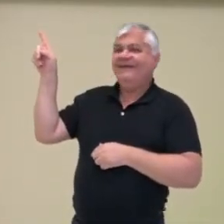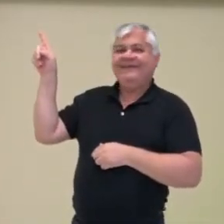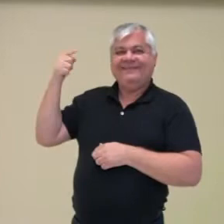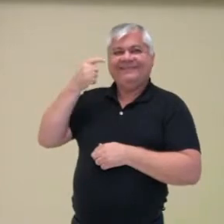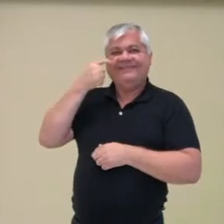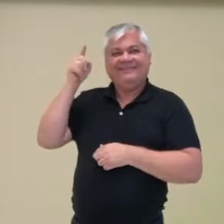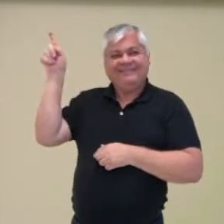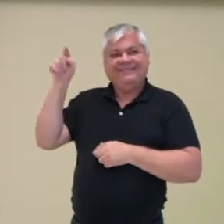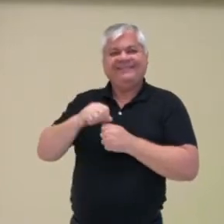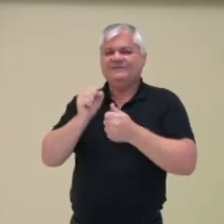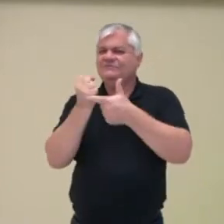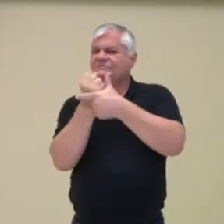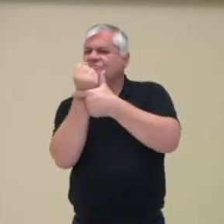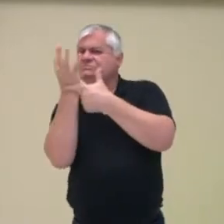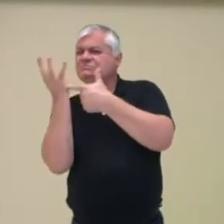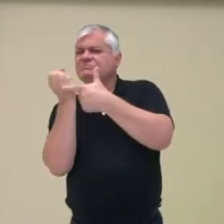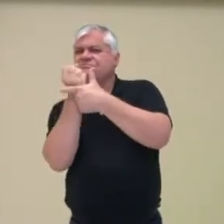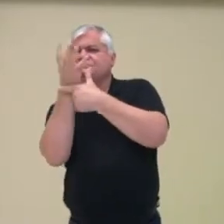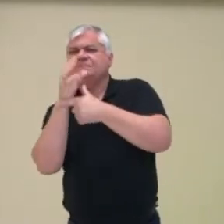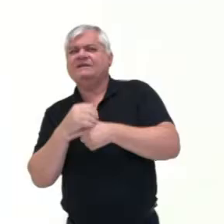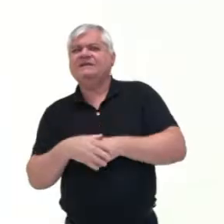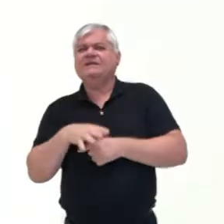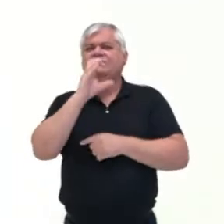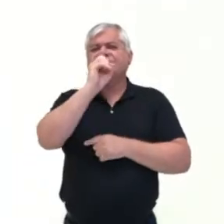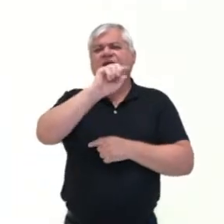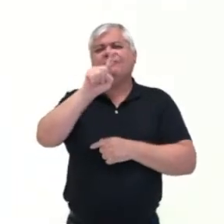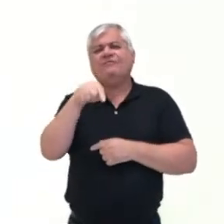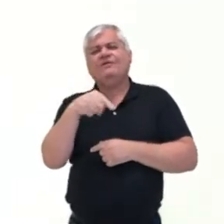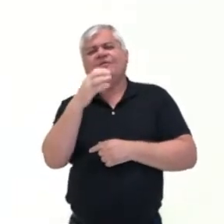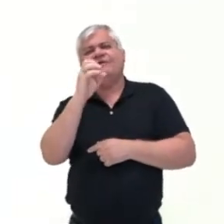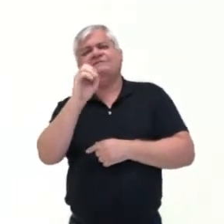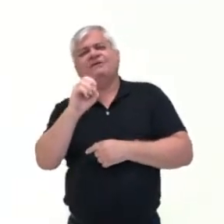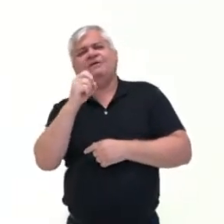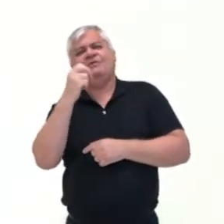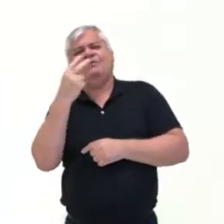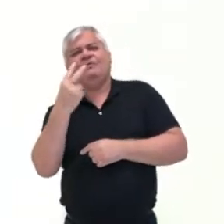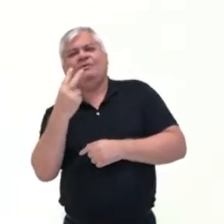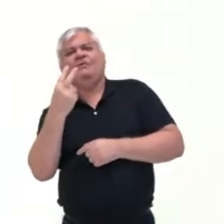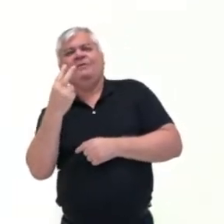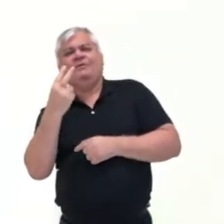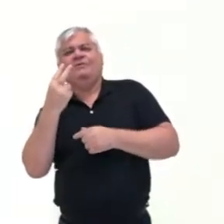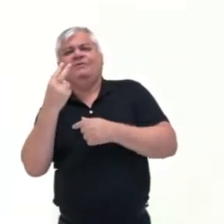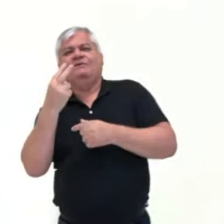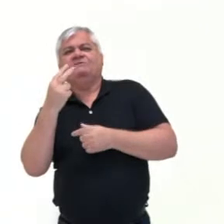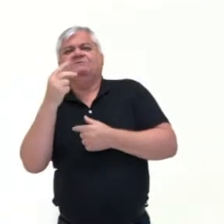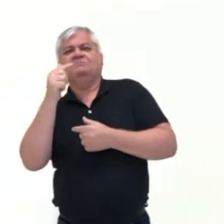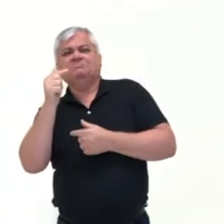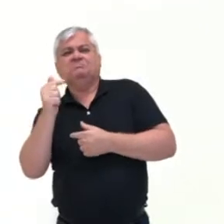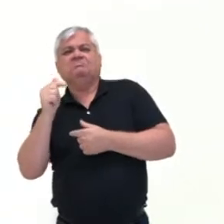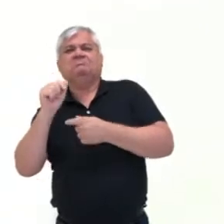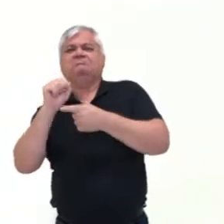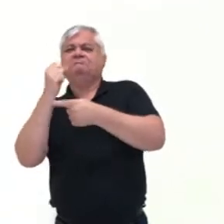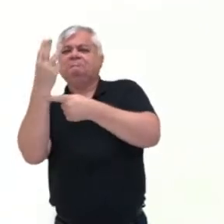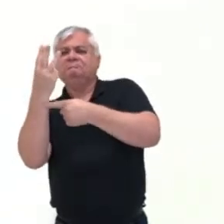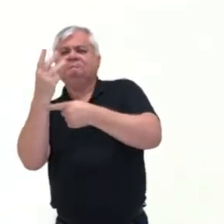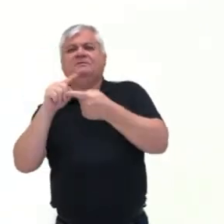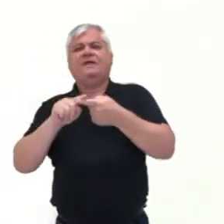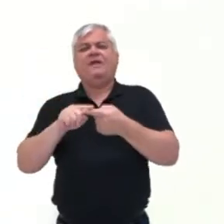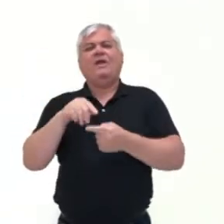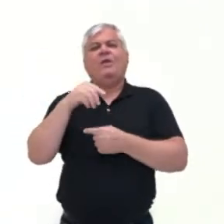verdade? Olhem aqui, 0,02 elevado na 1/3, 4 elevado